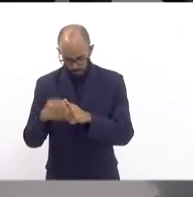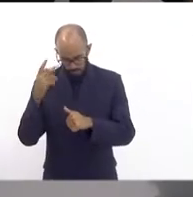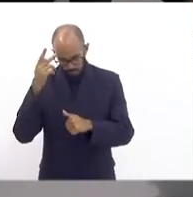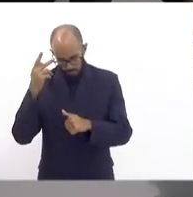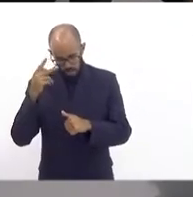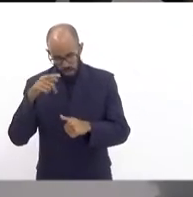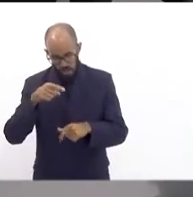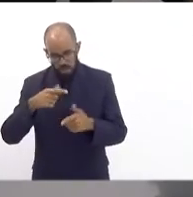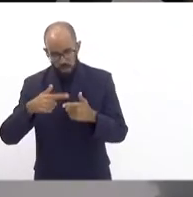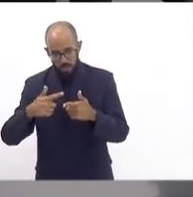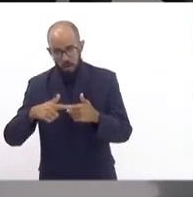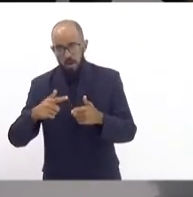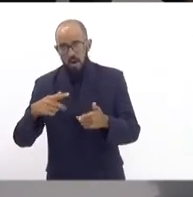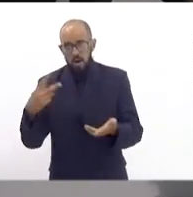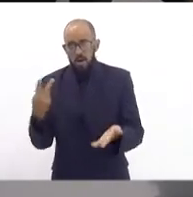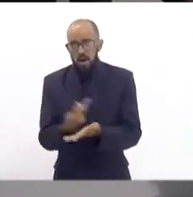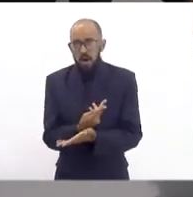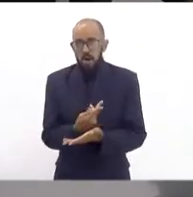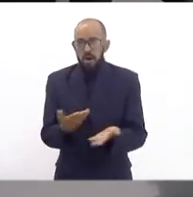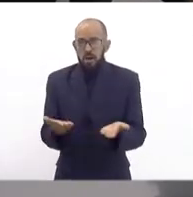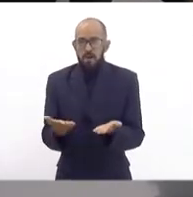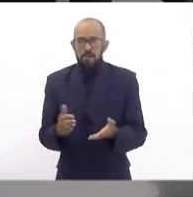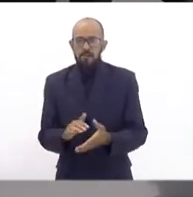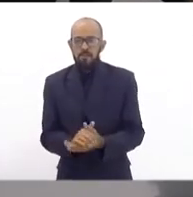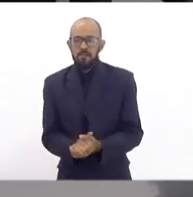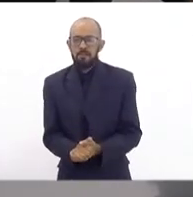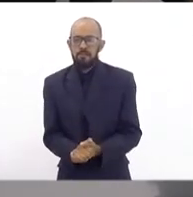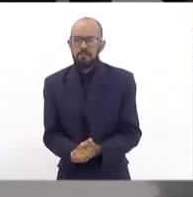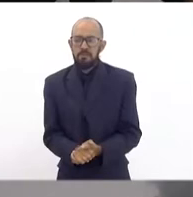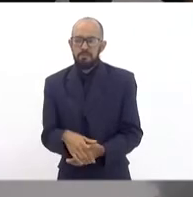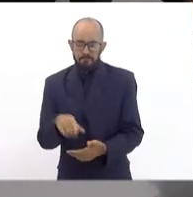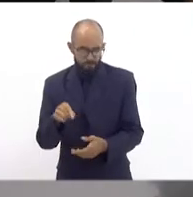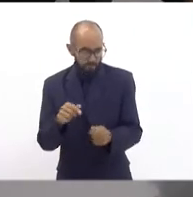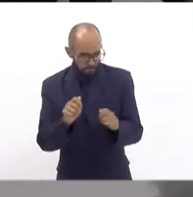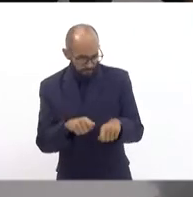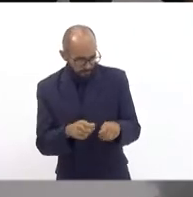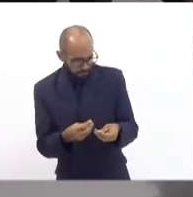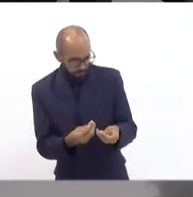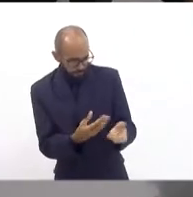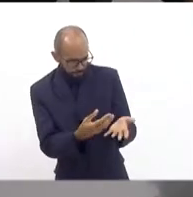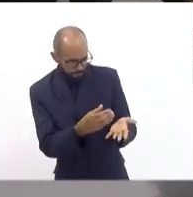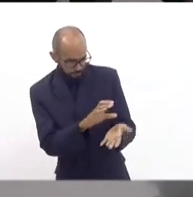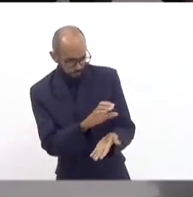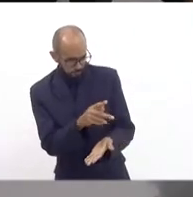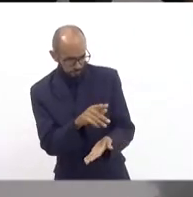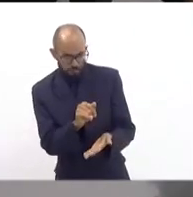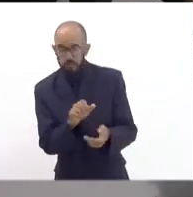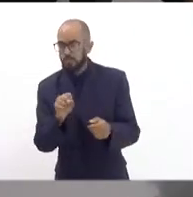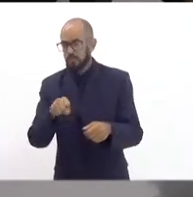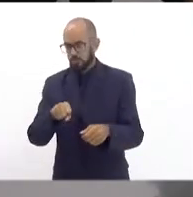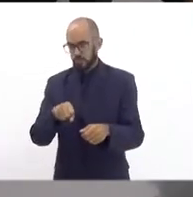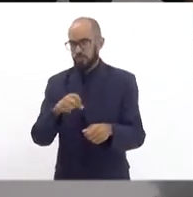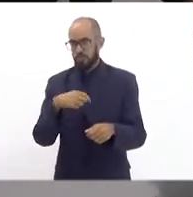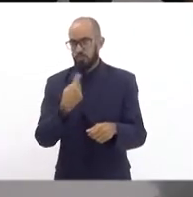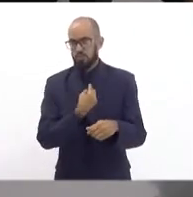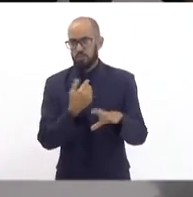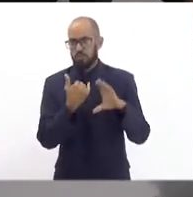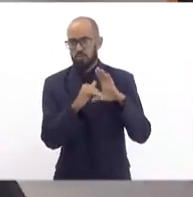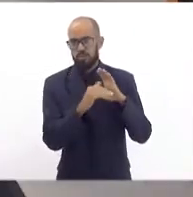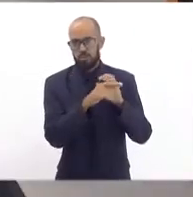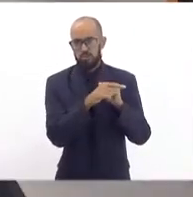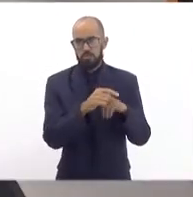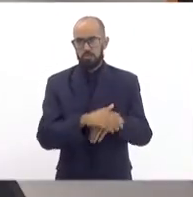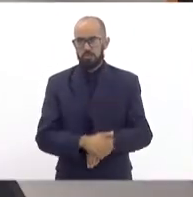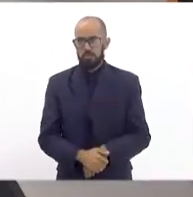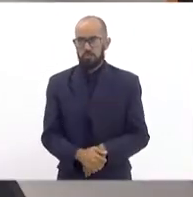situação tão crítica que nós estamos vivendo. Senhor, por favor, pode colocar à disposição da CPI. Sim, todos aqui, nós mandaremos todos os documentos